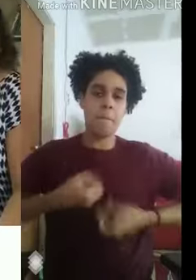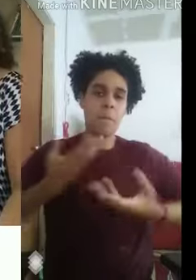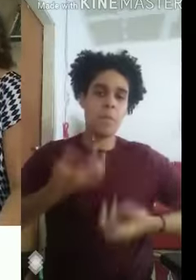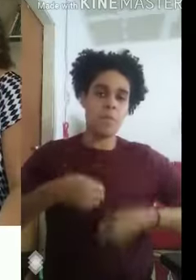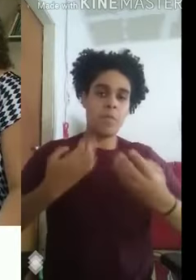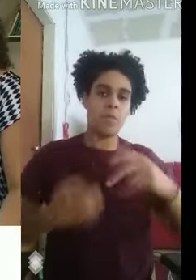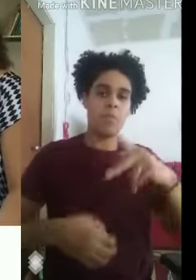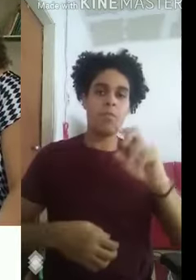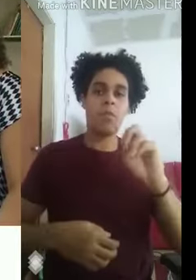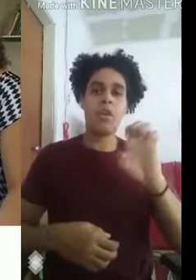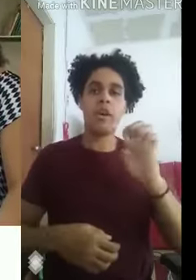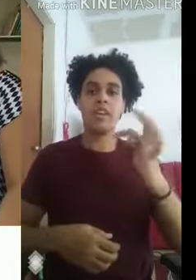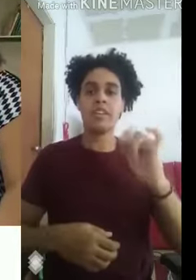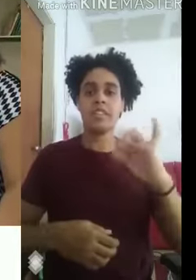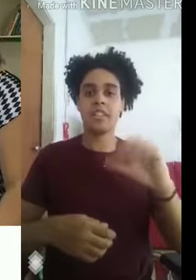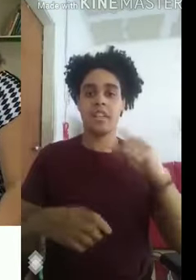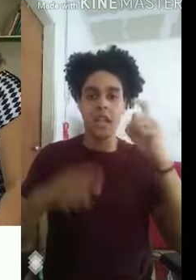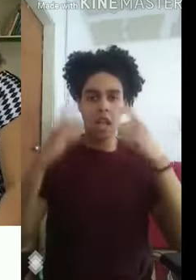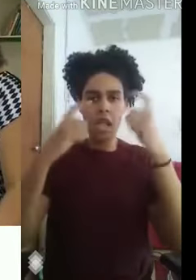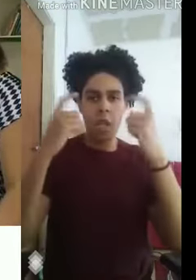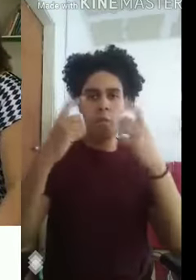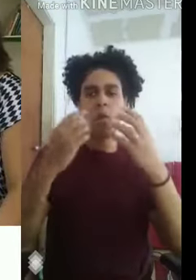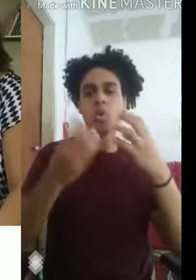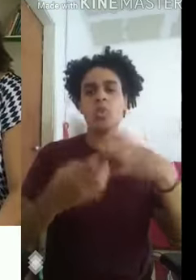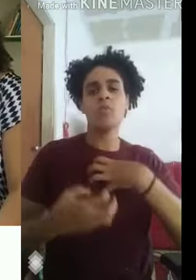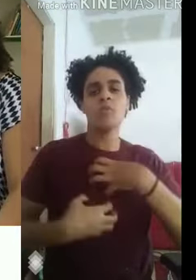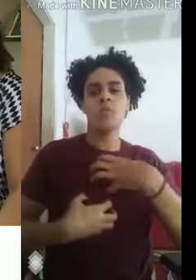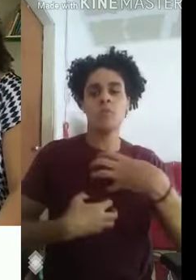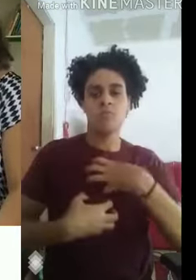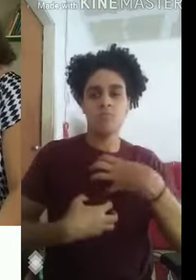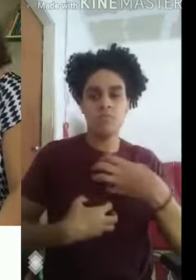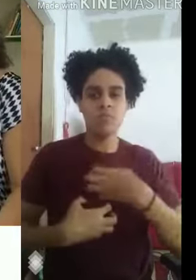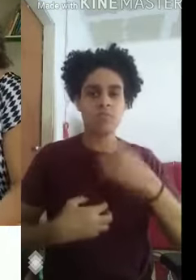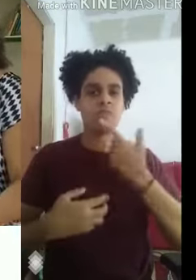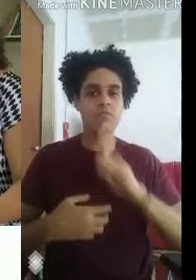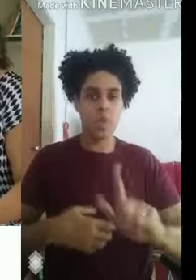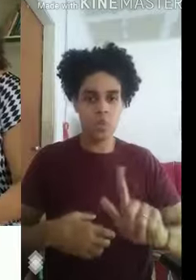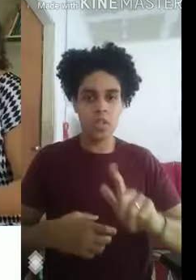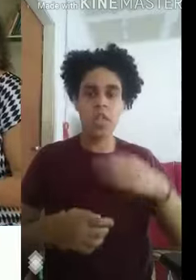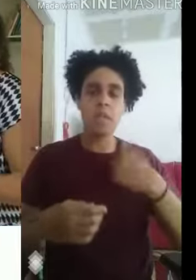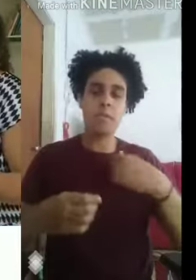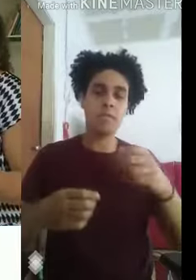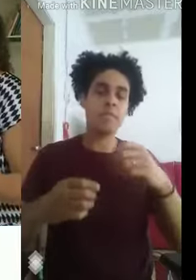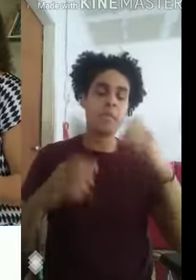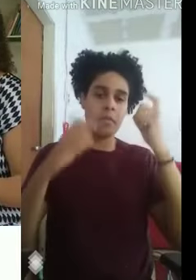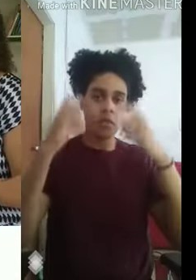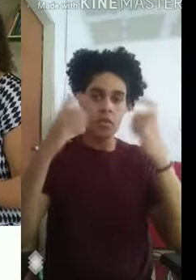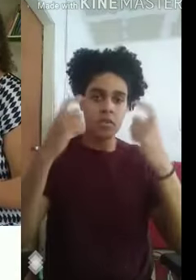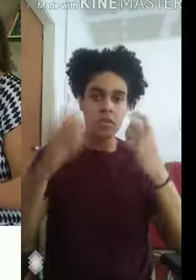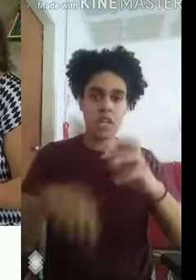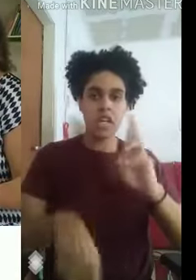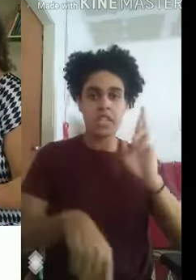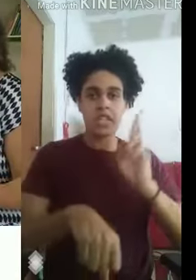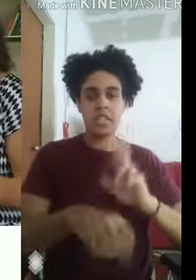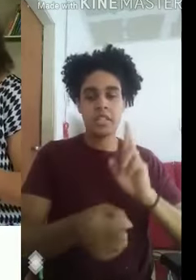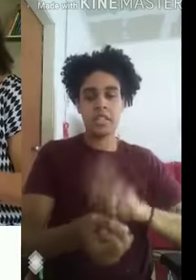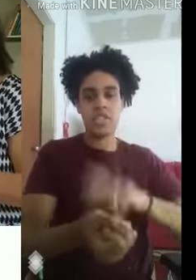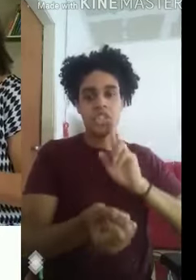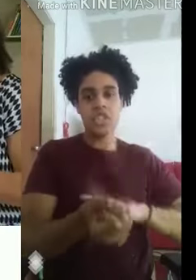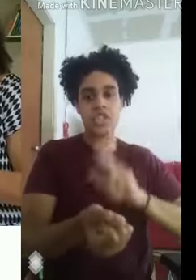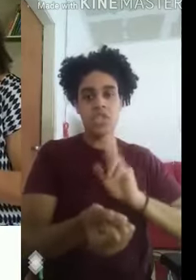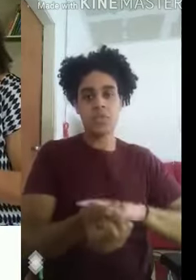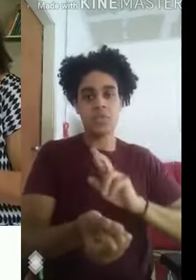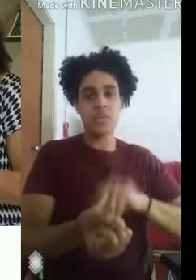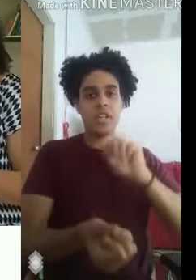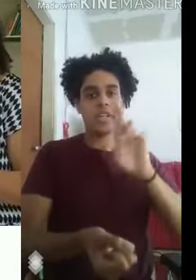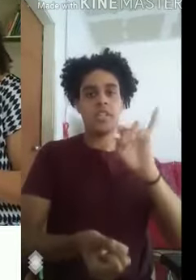uma preocupação com a forma da linguagem, há uma preocupação com o ritmo, com a formação de versos e